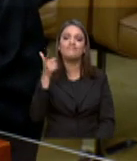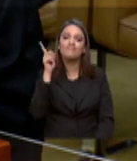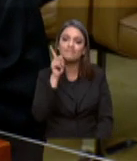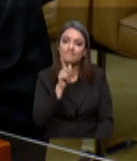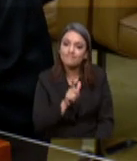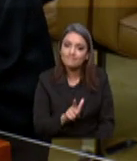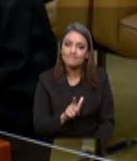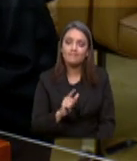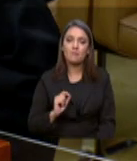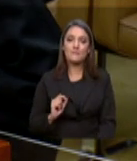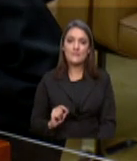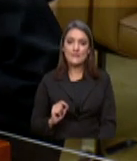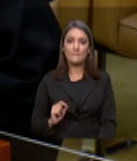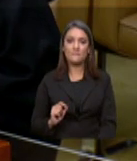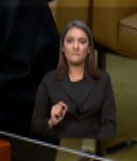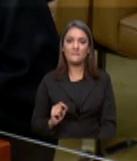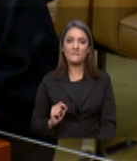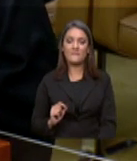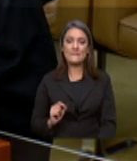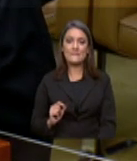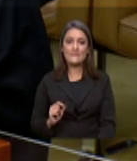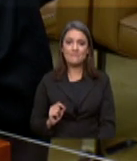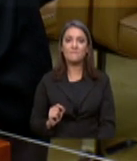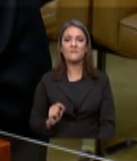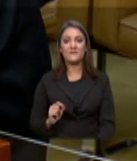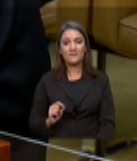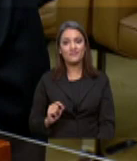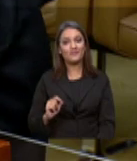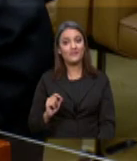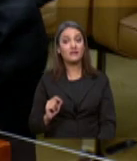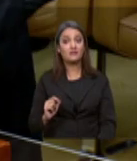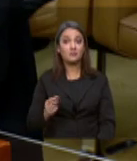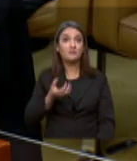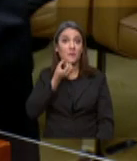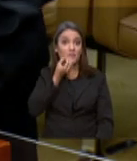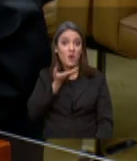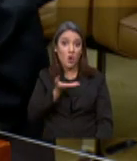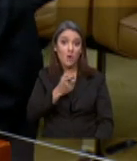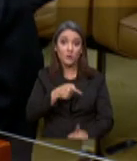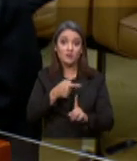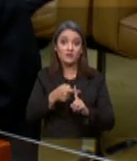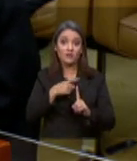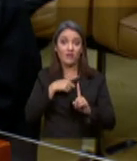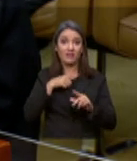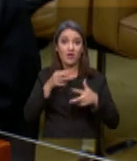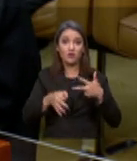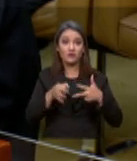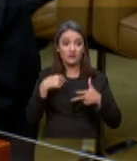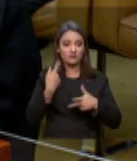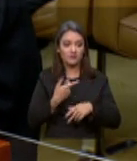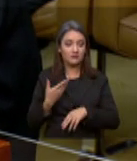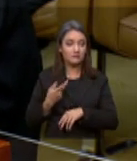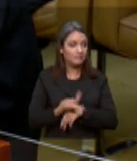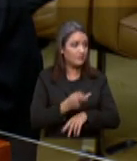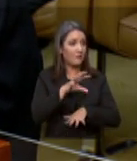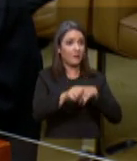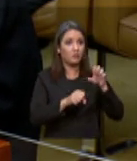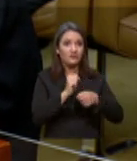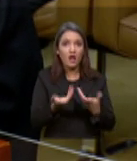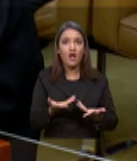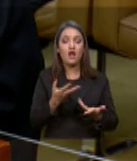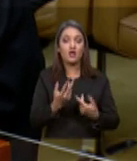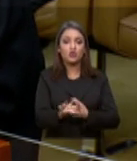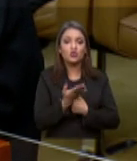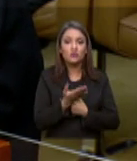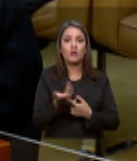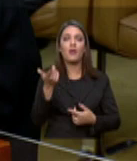via do Judiciário, mas felizmente temos o Judiciário para recorrer, para retomarmarmos o rumo do Brasil plenário